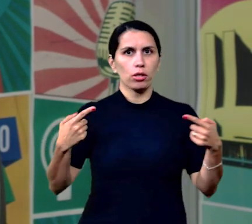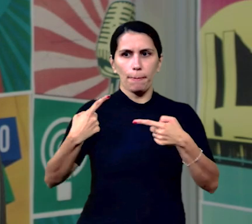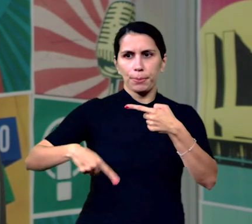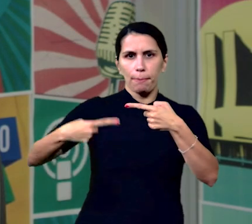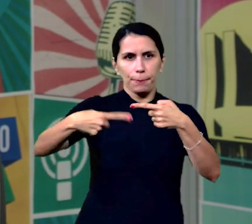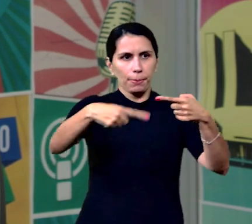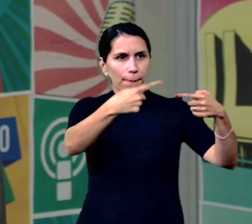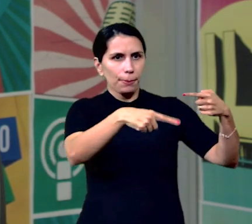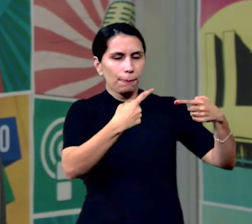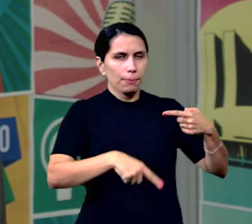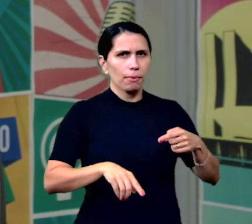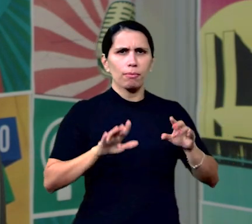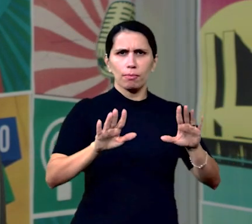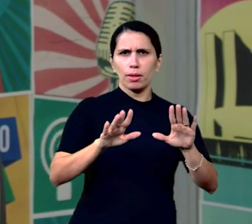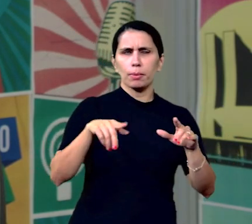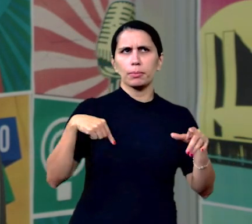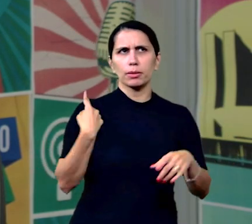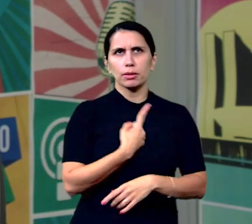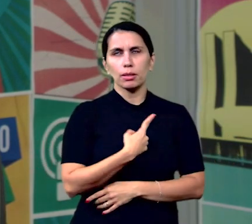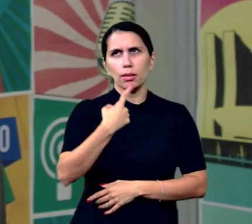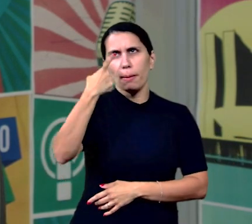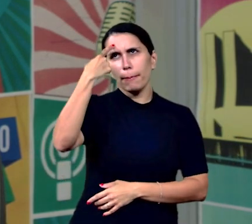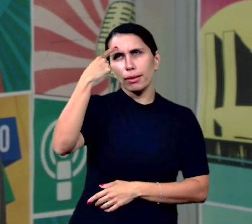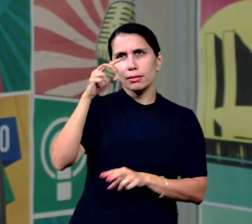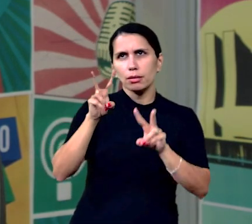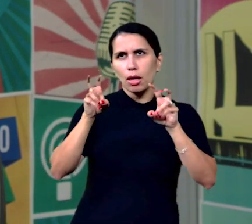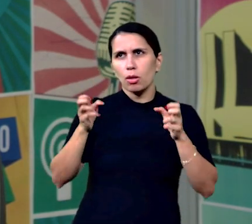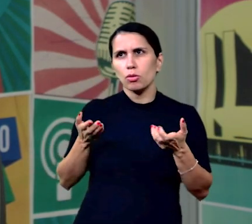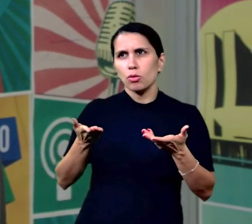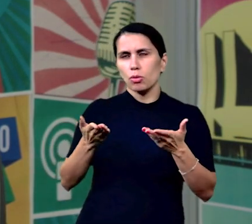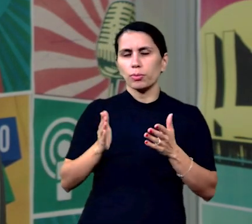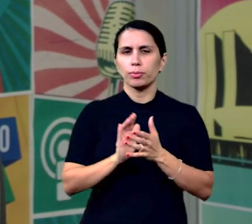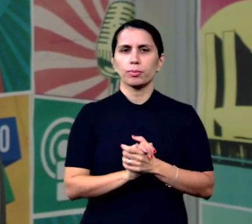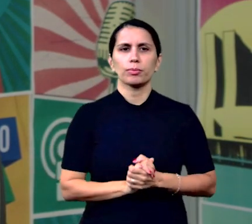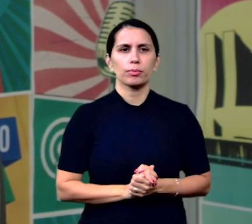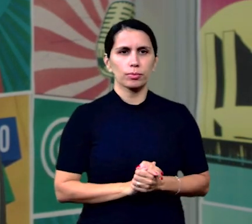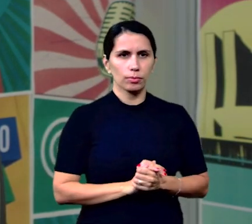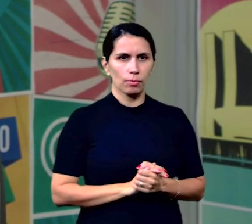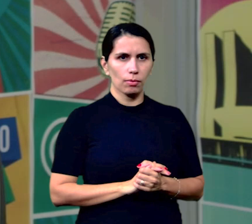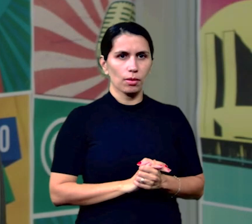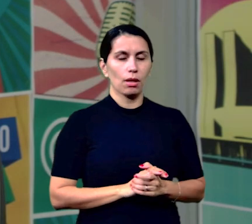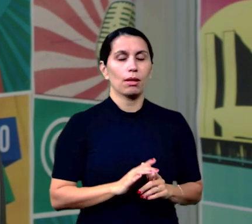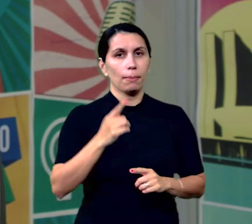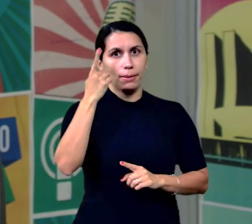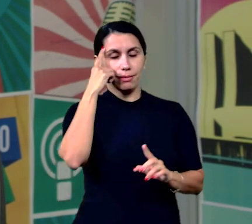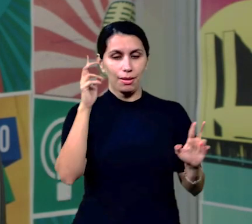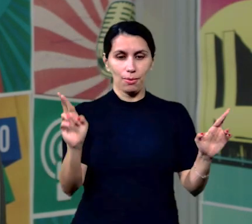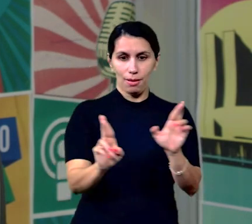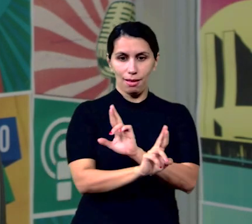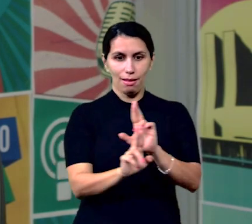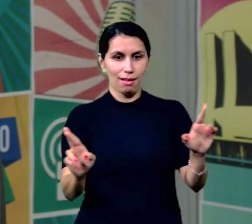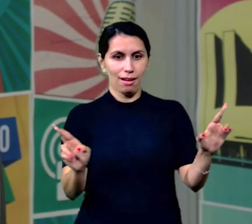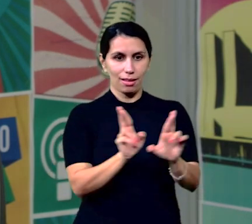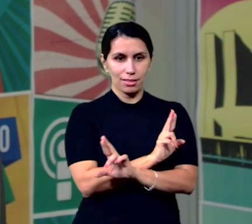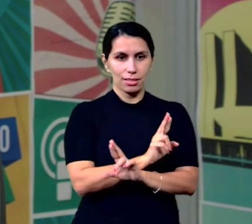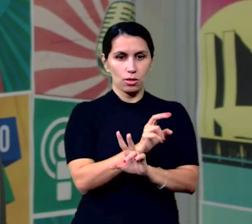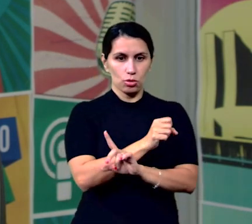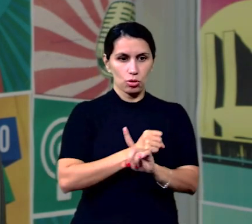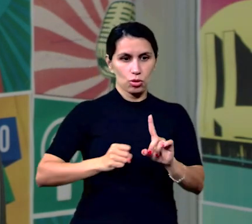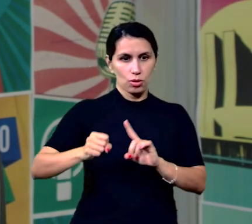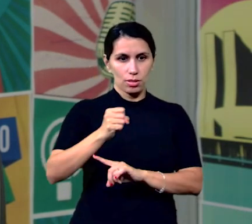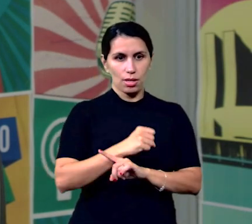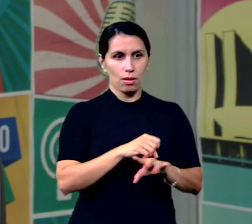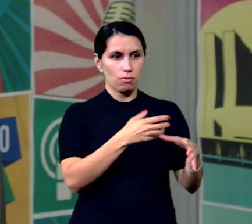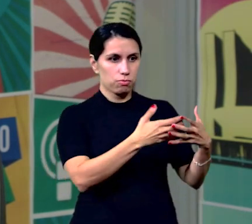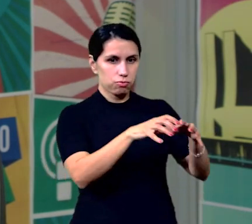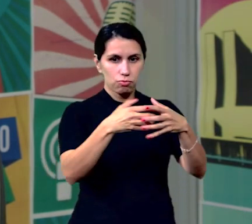não concordo. Então pensar um pouco nisso, né, eh, numa relação social, né, em sociedade, não